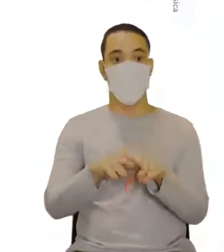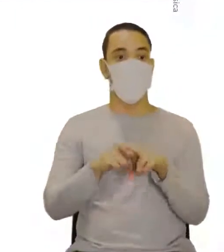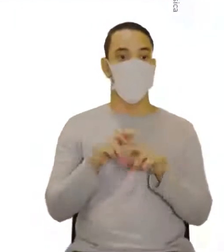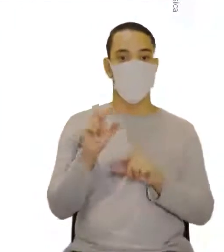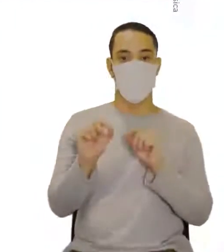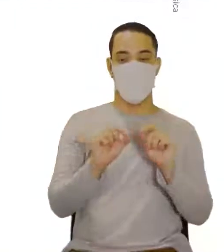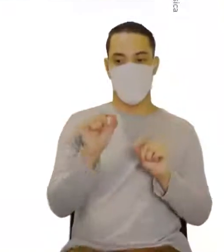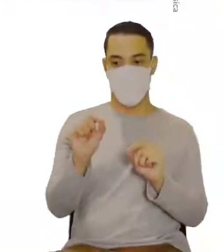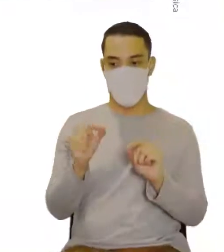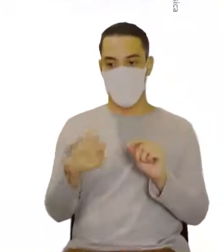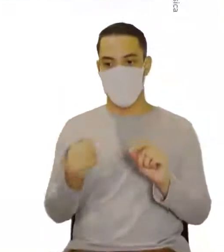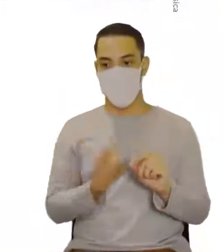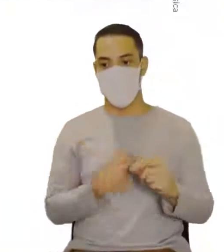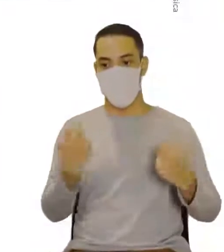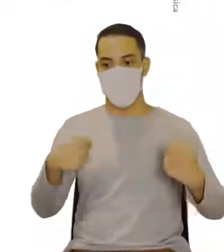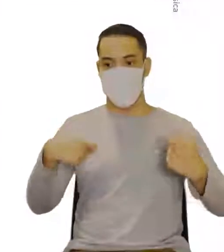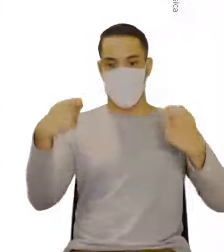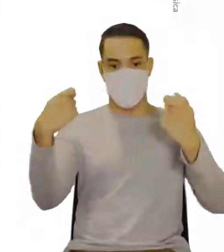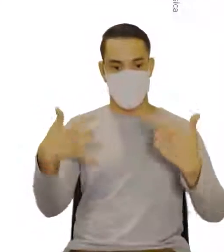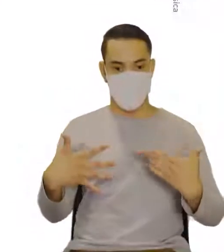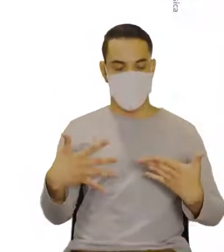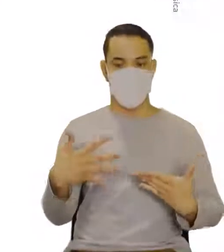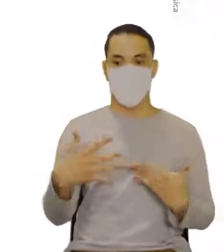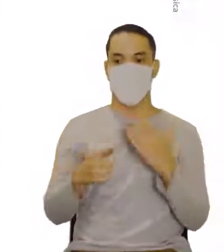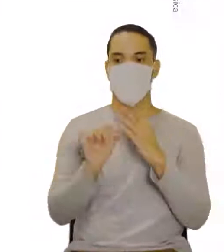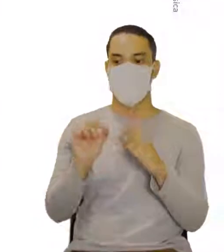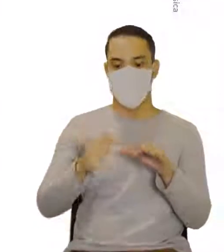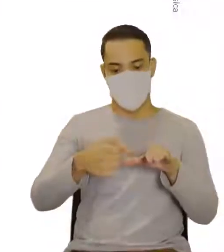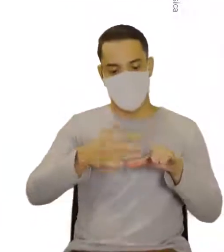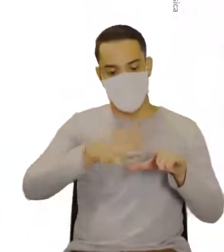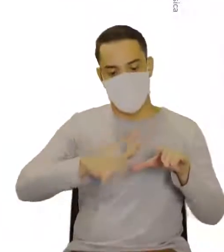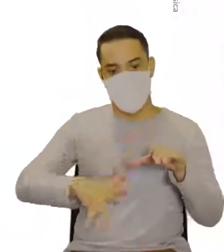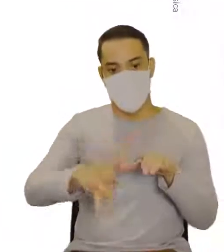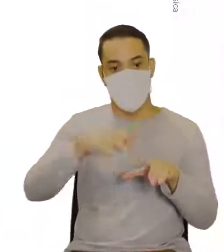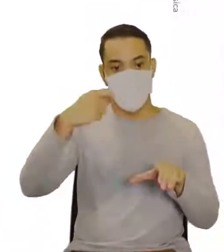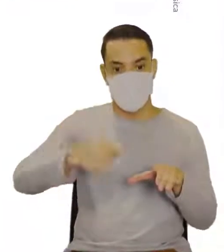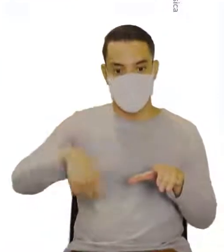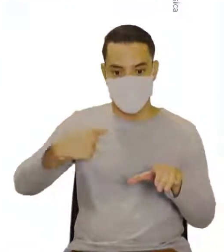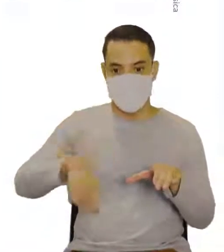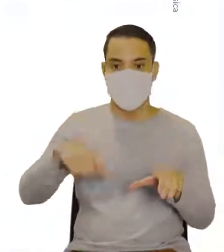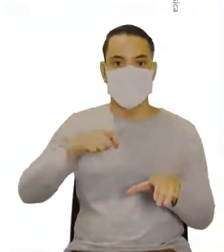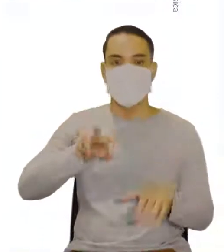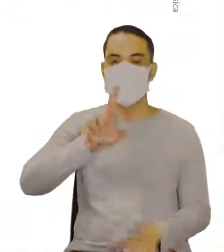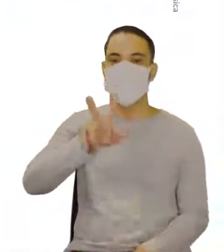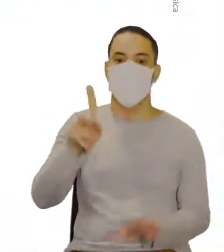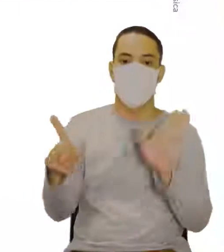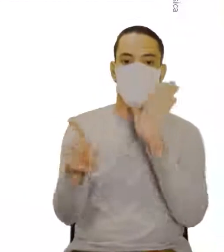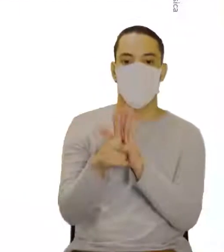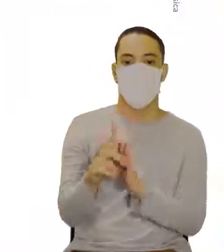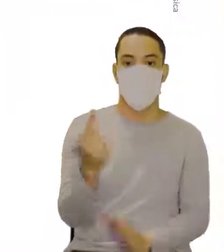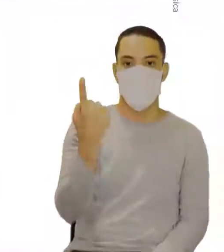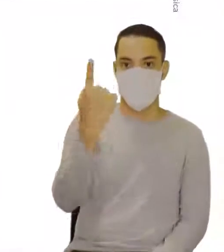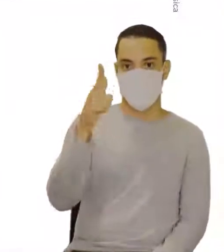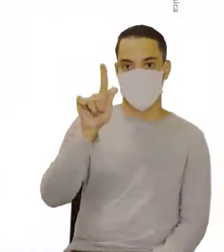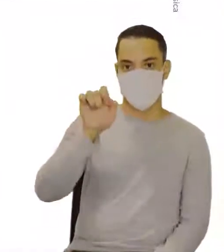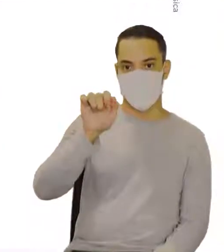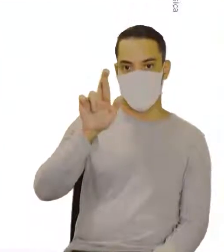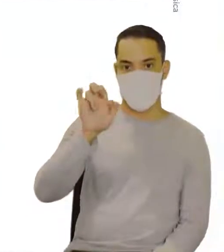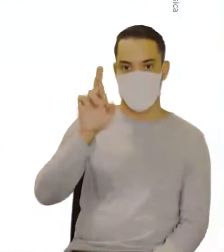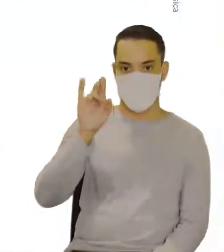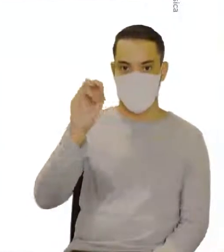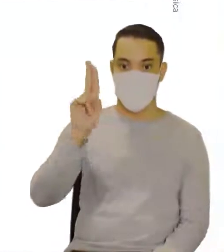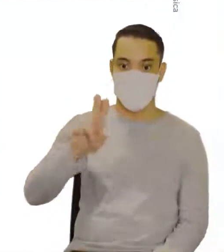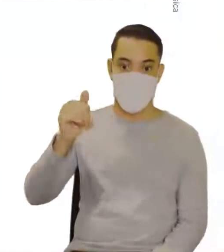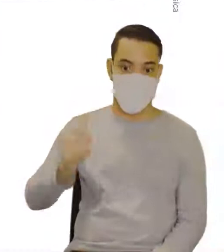gente precisa aí que um circuito funcione e não é necessário apenas um gerador, a gente tem que usar mais de